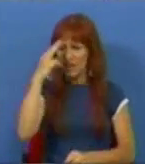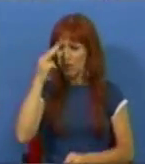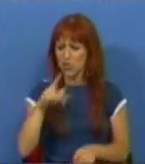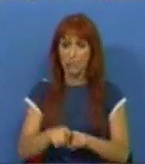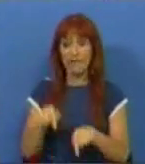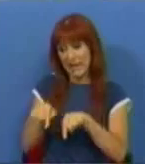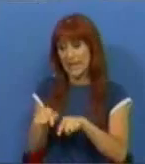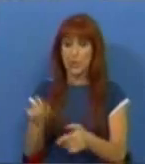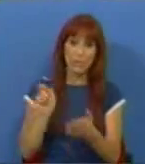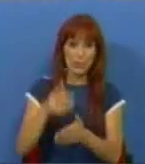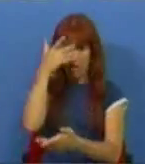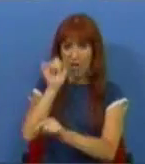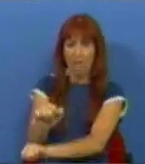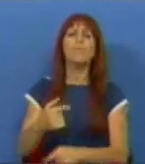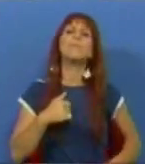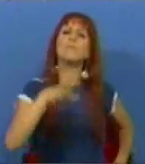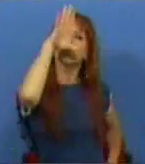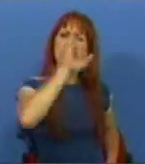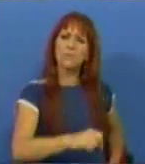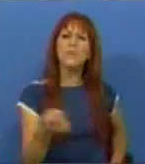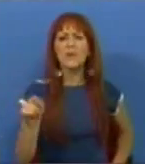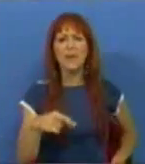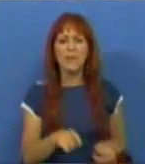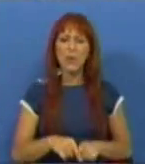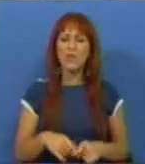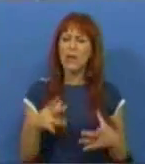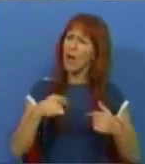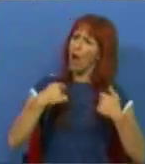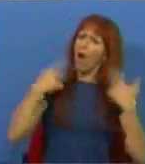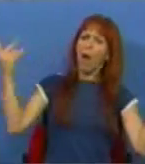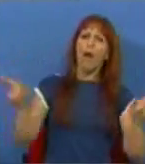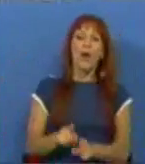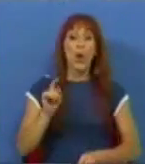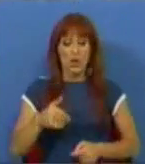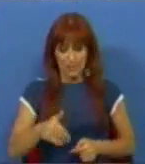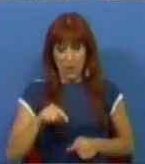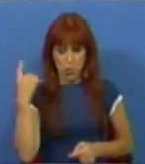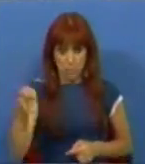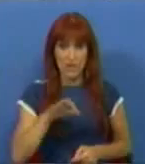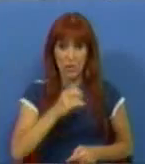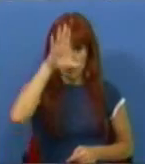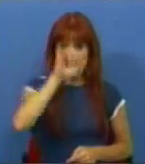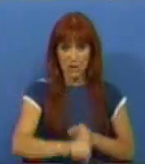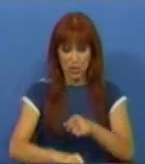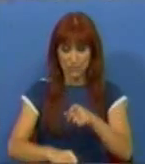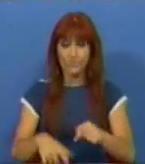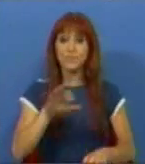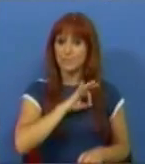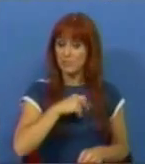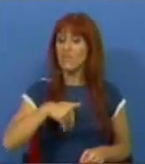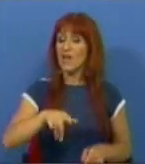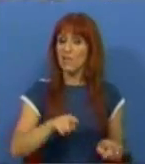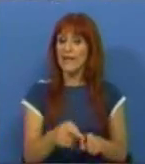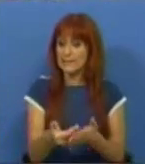história desse ponto de vista. E o Governo toma as dores por si. Daqui a uma semana, Sr. Primeiro-Ministro, o senhor